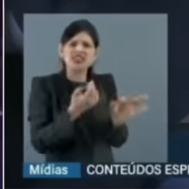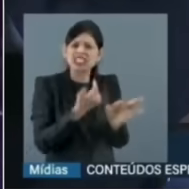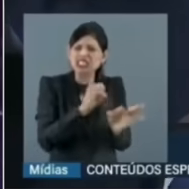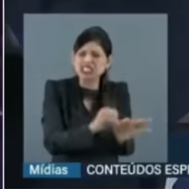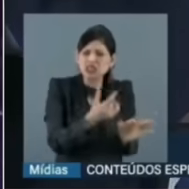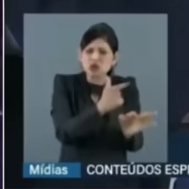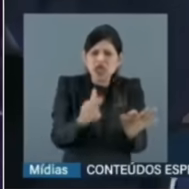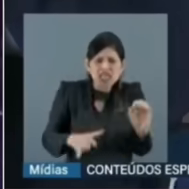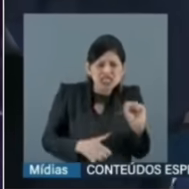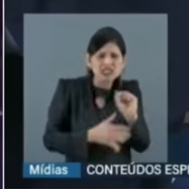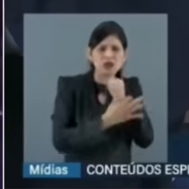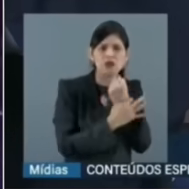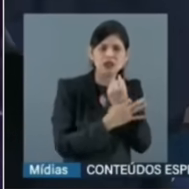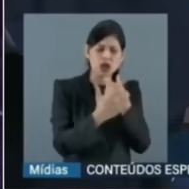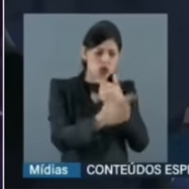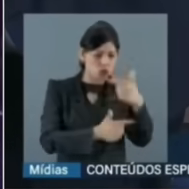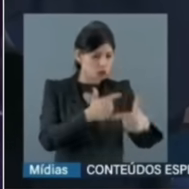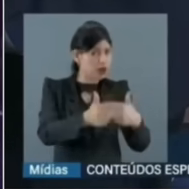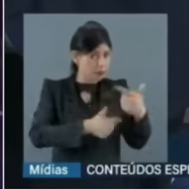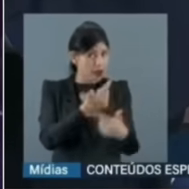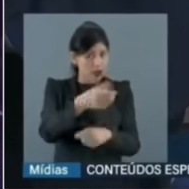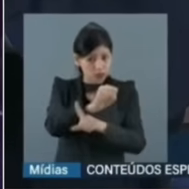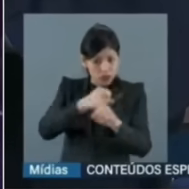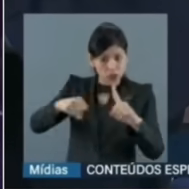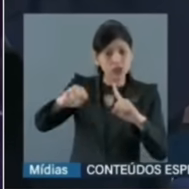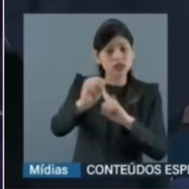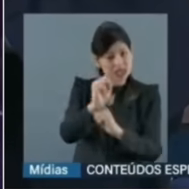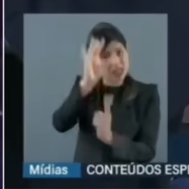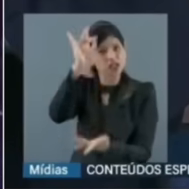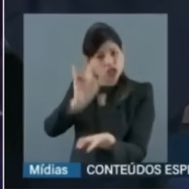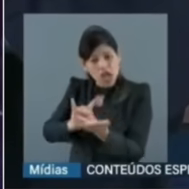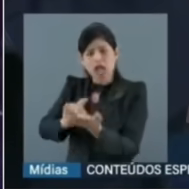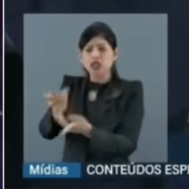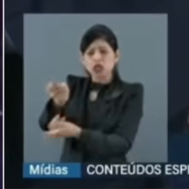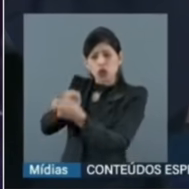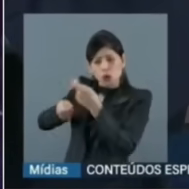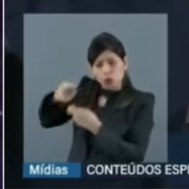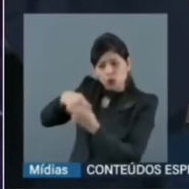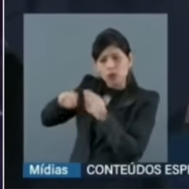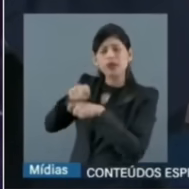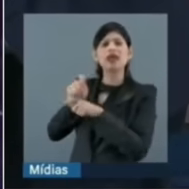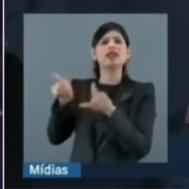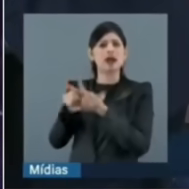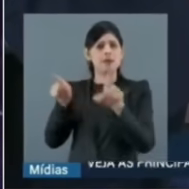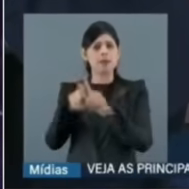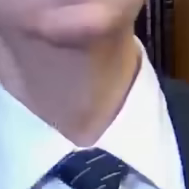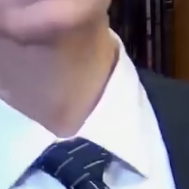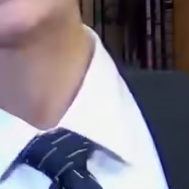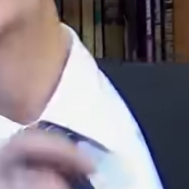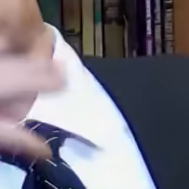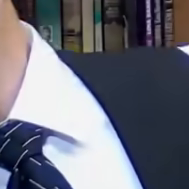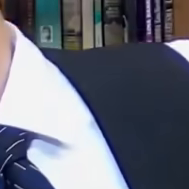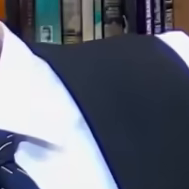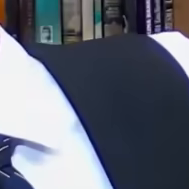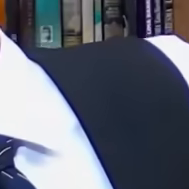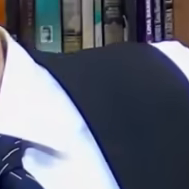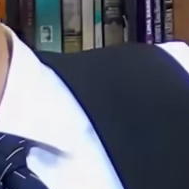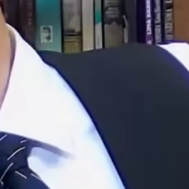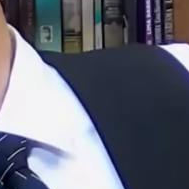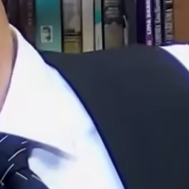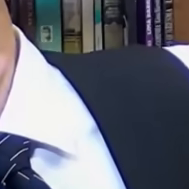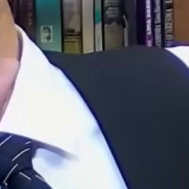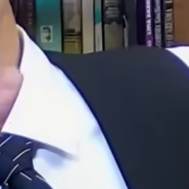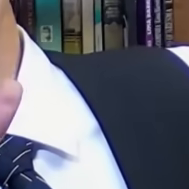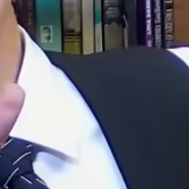insegurança ao funcionamento da sociedade da economia e da política olha